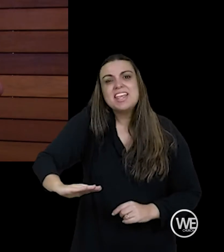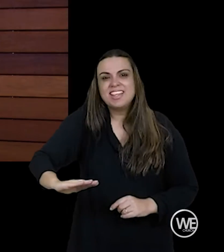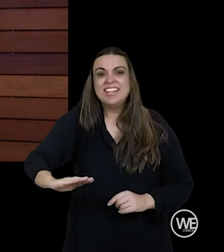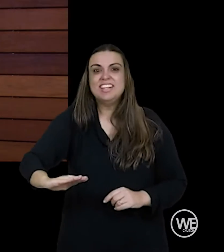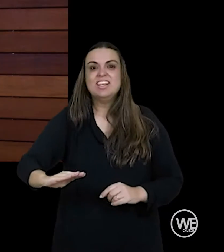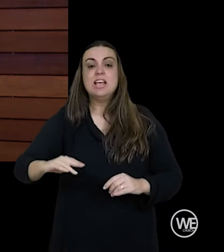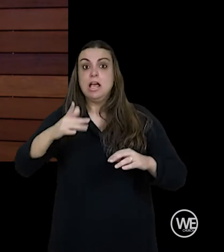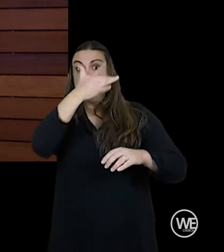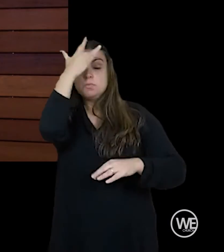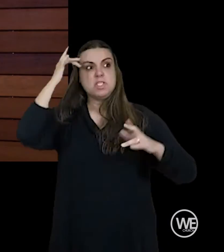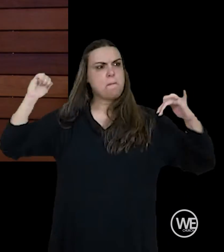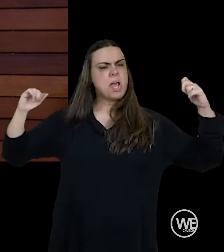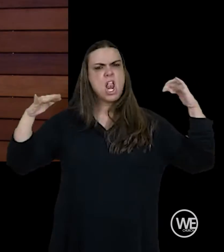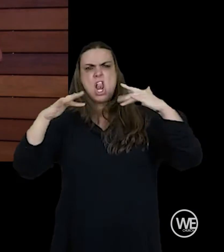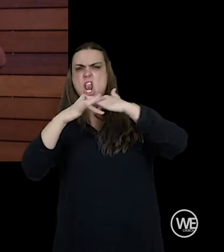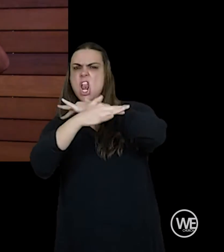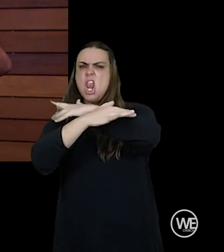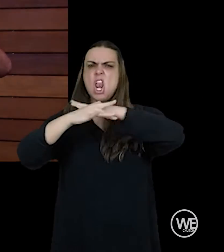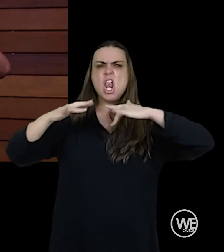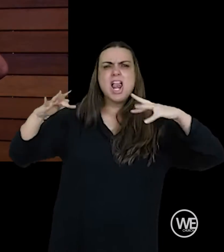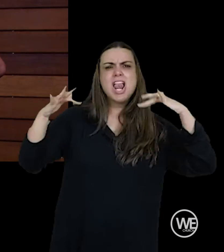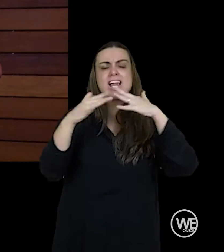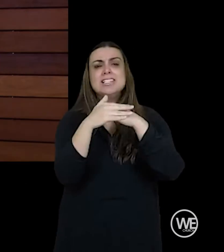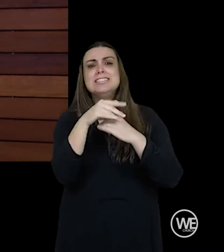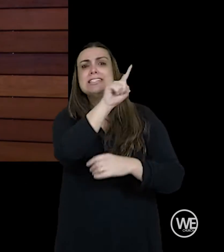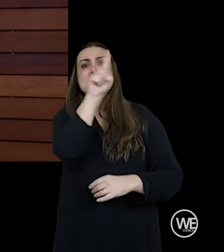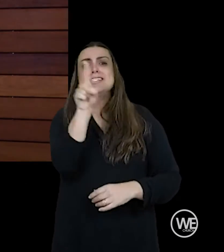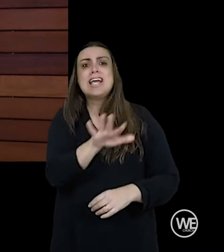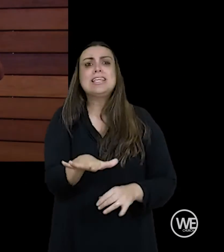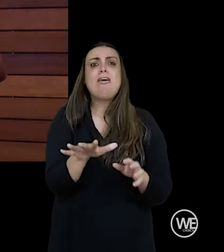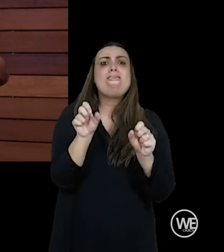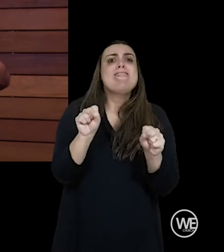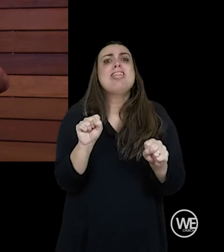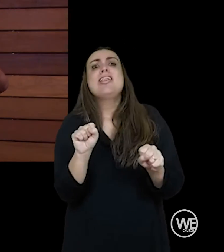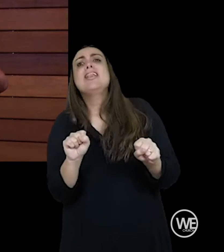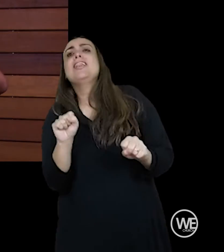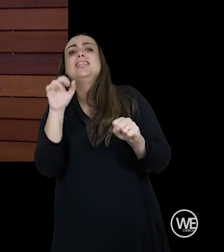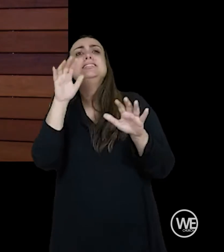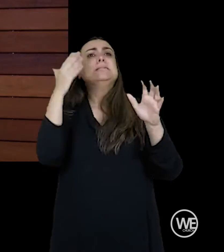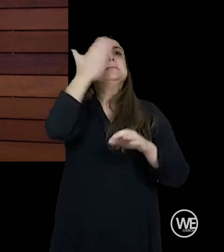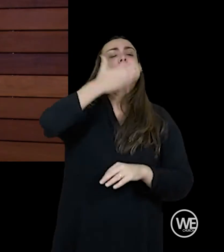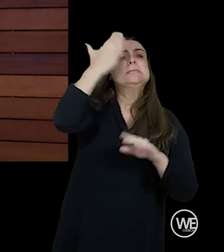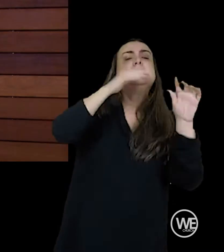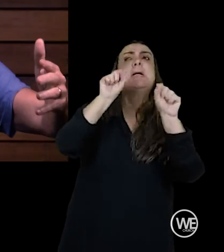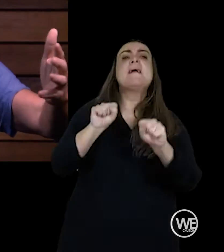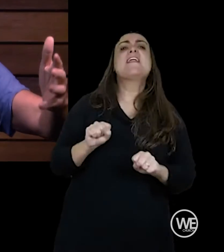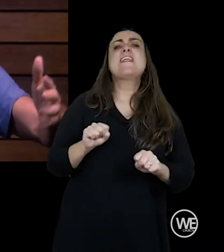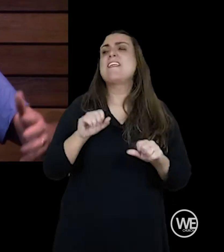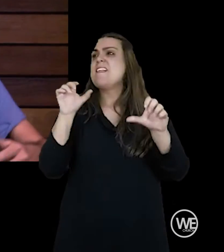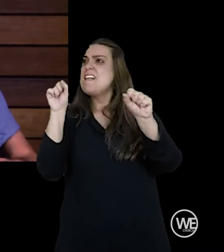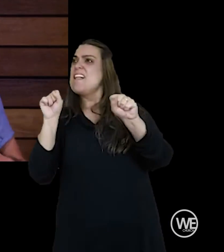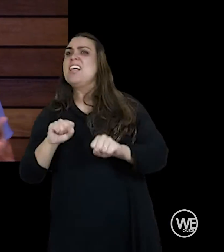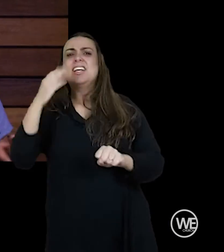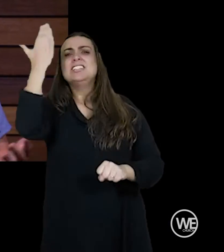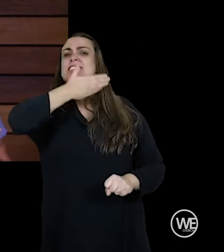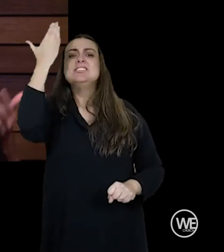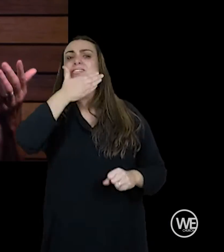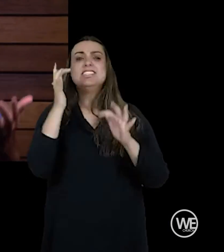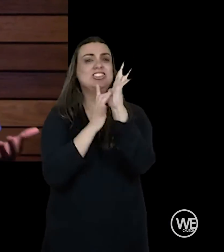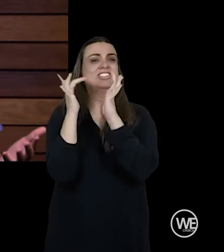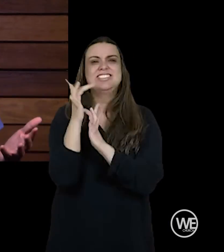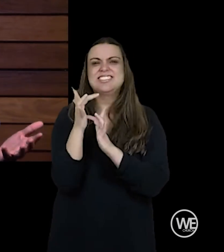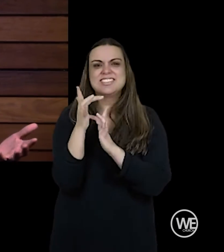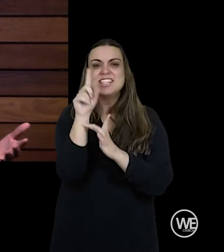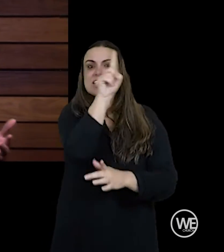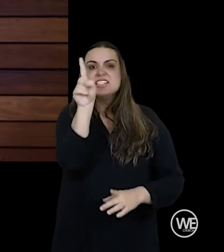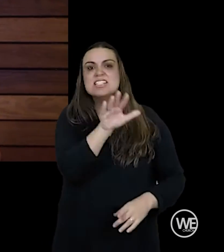na cidade impedia que Zaqueu, em baixa estatura, conseguisse ver ao Mestre. E ele tinha o desejo